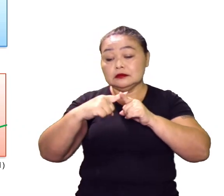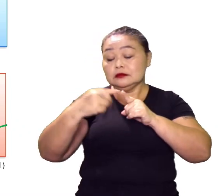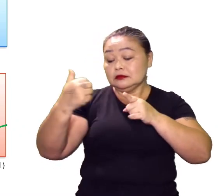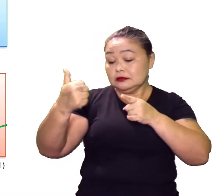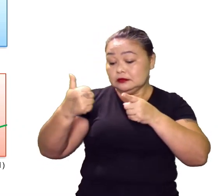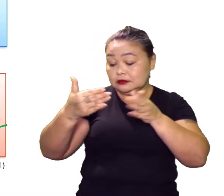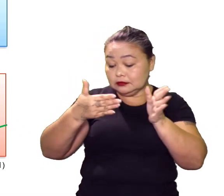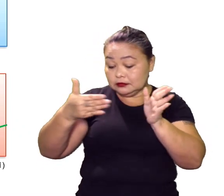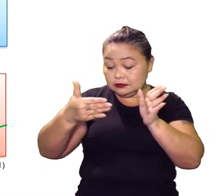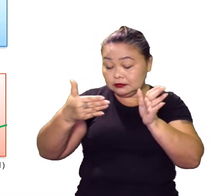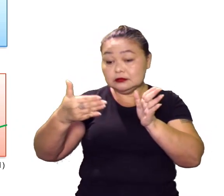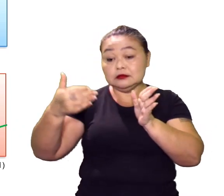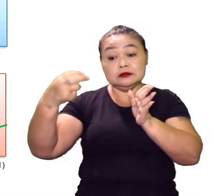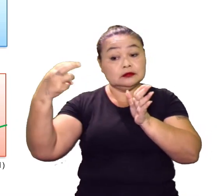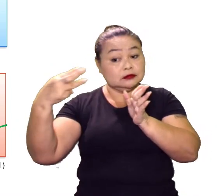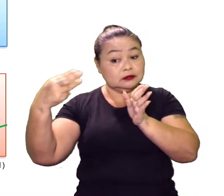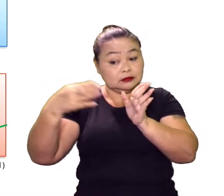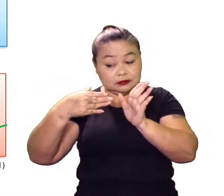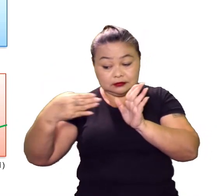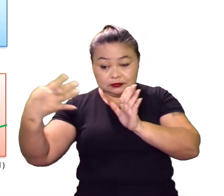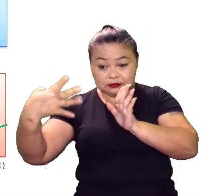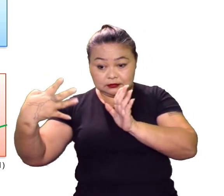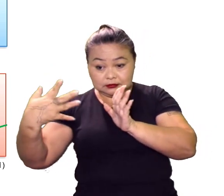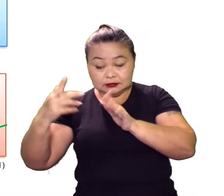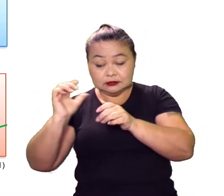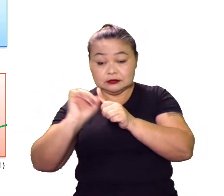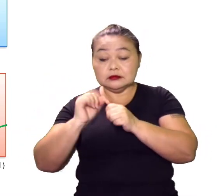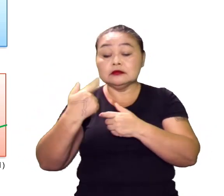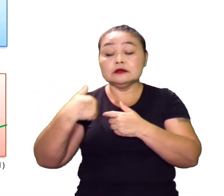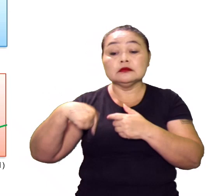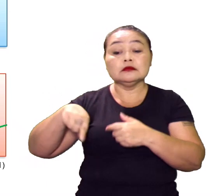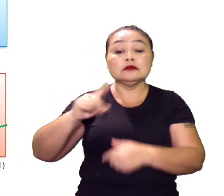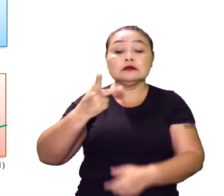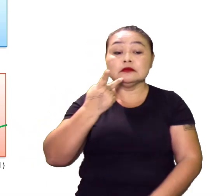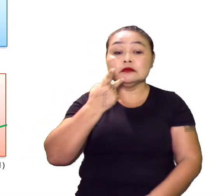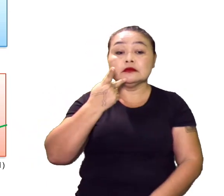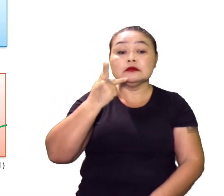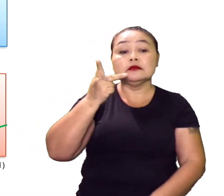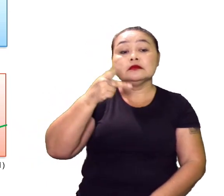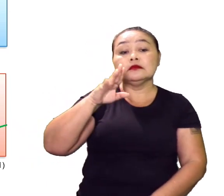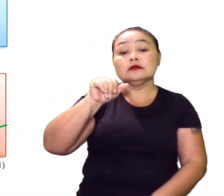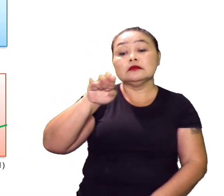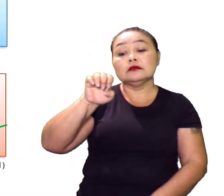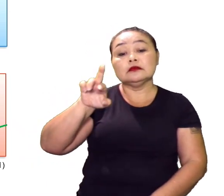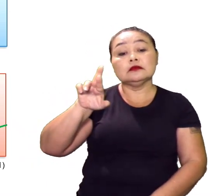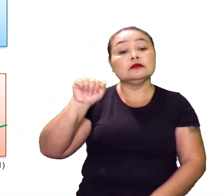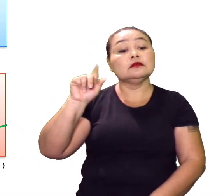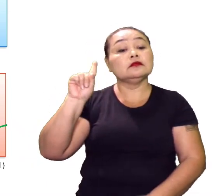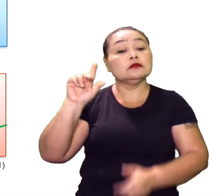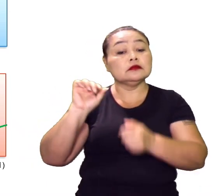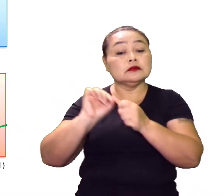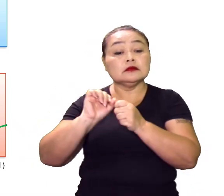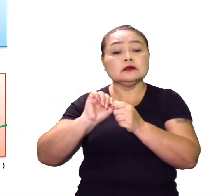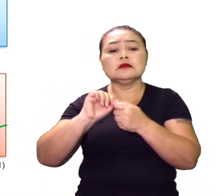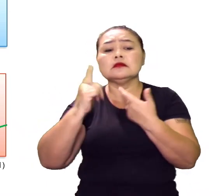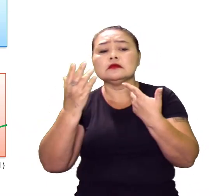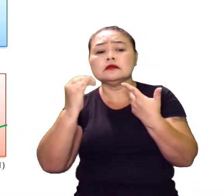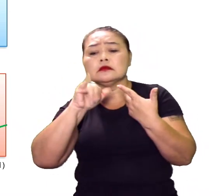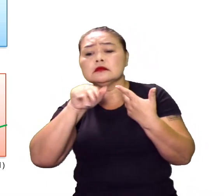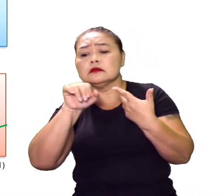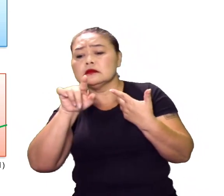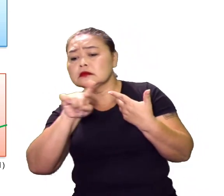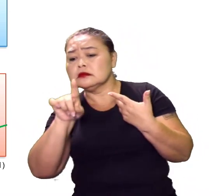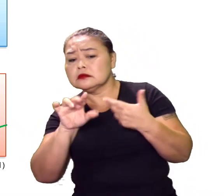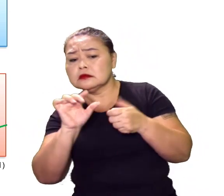e quaternário. Um comentário, né, Jorginho, para o nosso aluno entender. A gente falou de pré-cambriano, escudos cristalinos, jazidas,